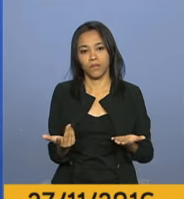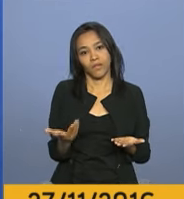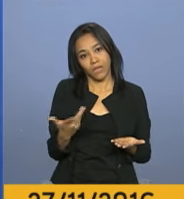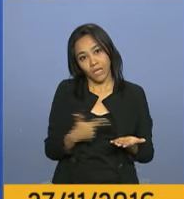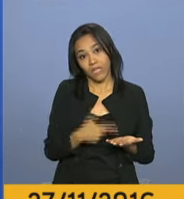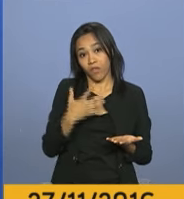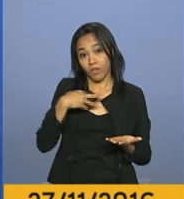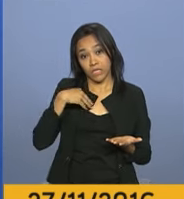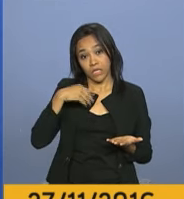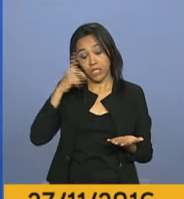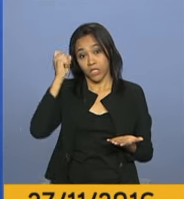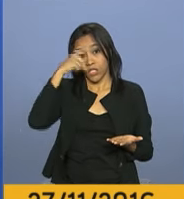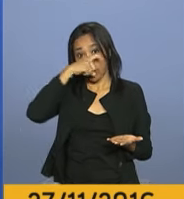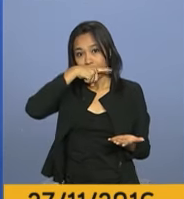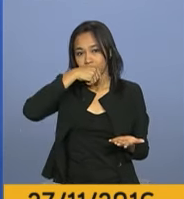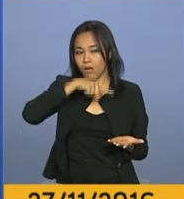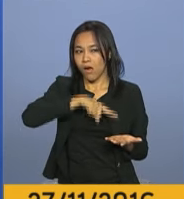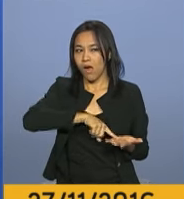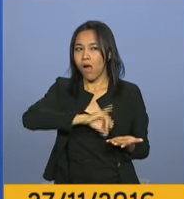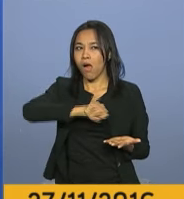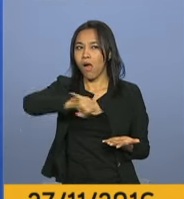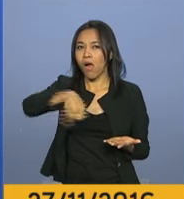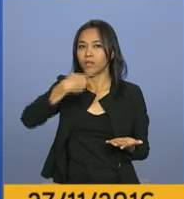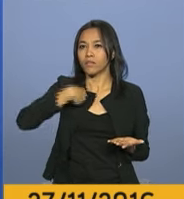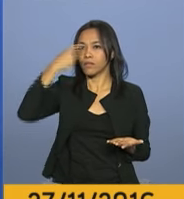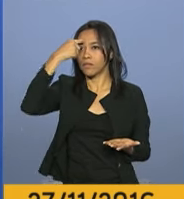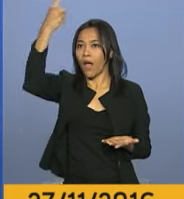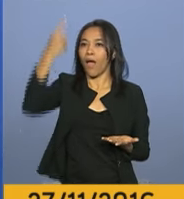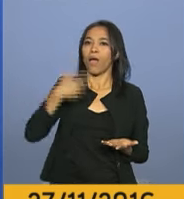limão nós façamos uma limonada institucional,